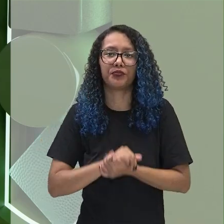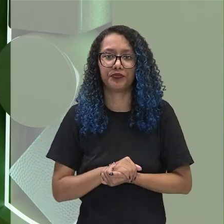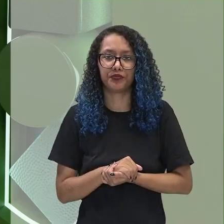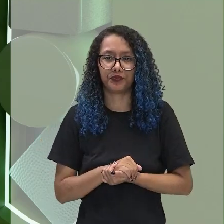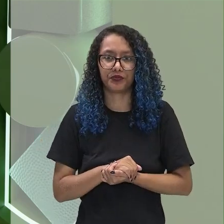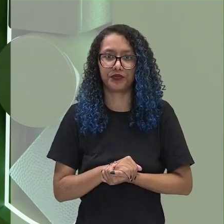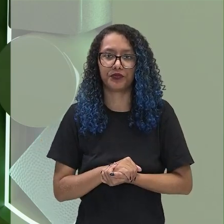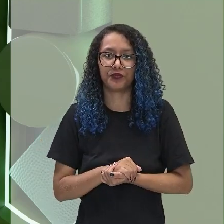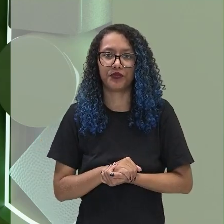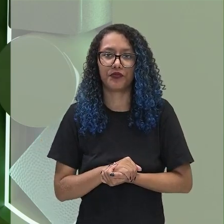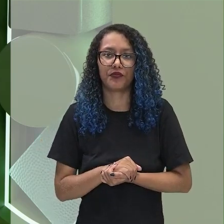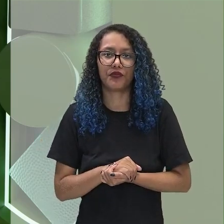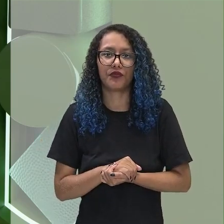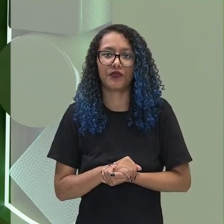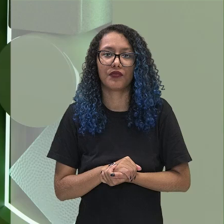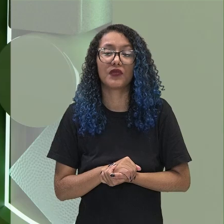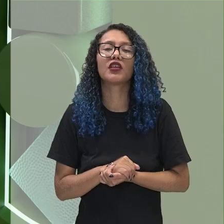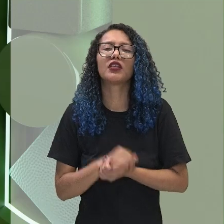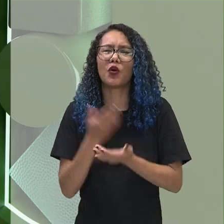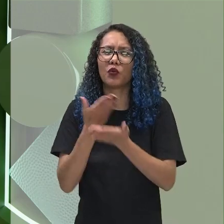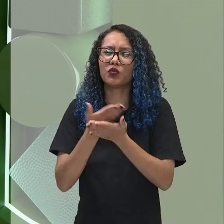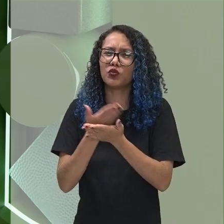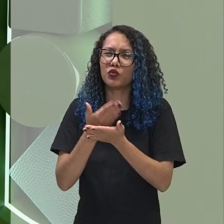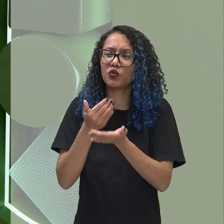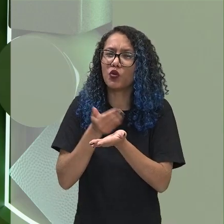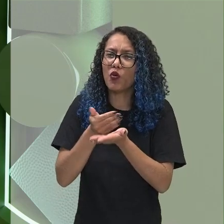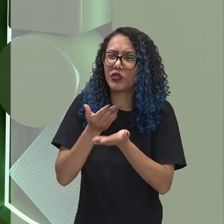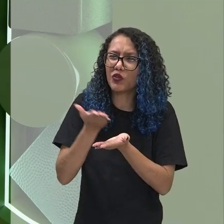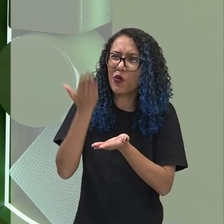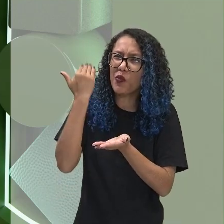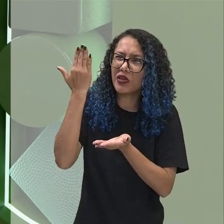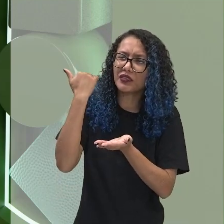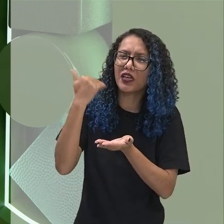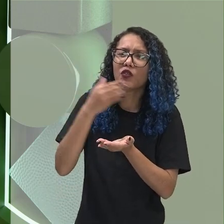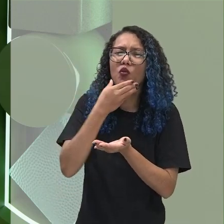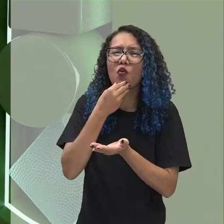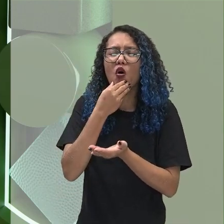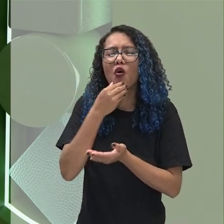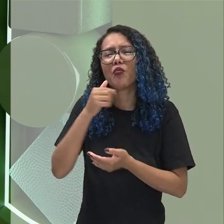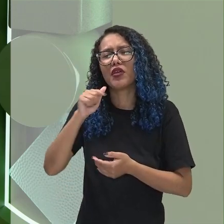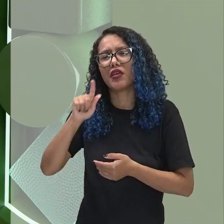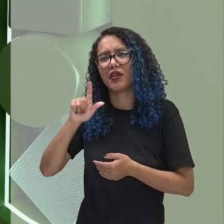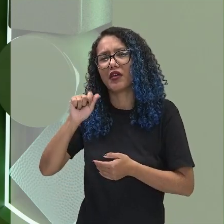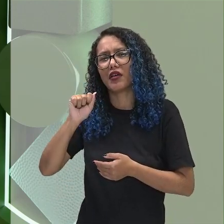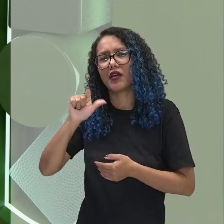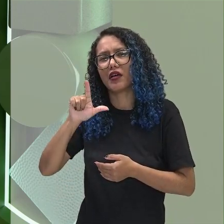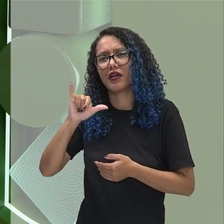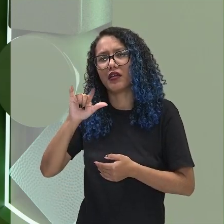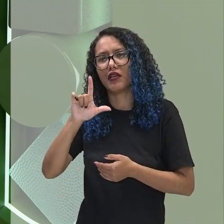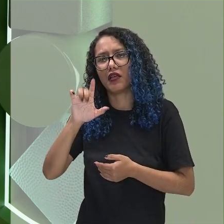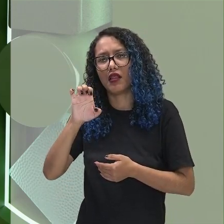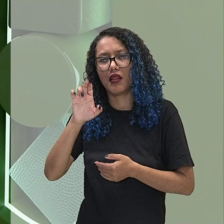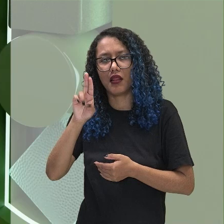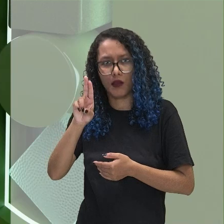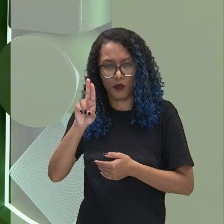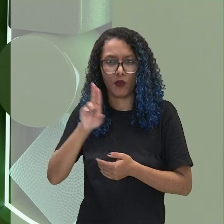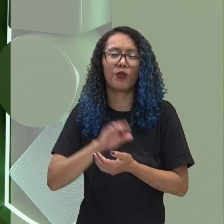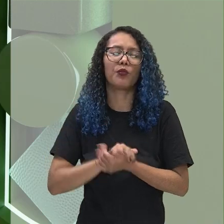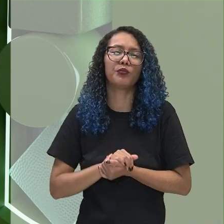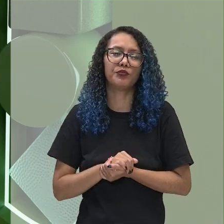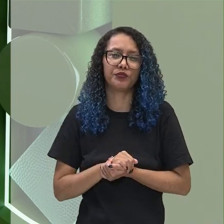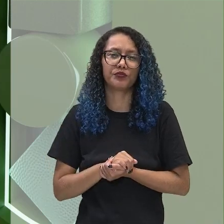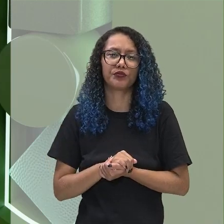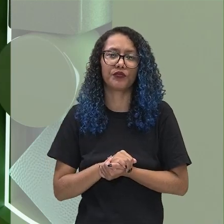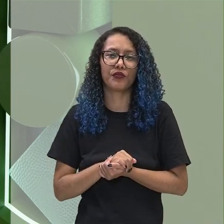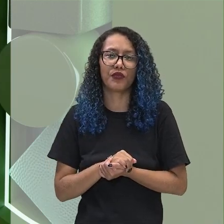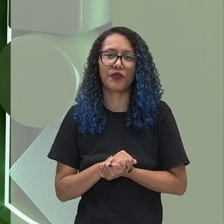começou com um estudo lá atrás com Galileu, e o primeiro a ver adentro